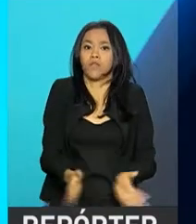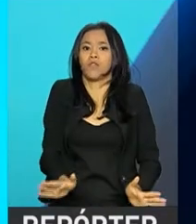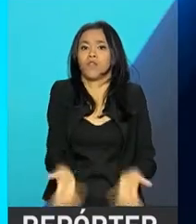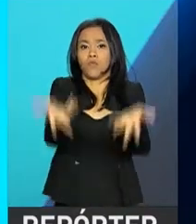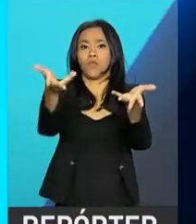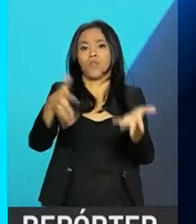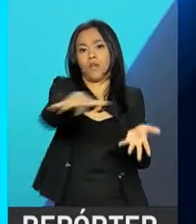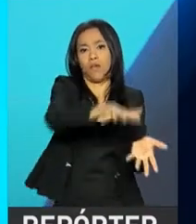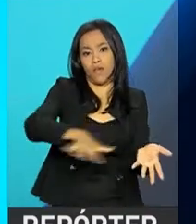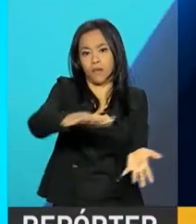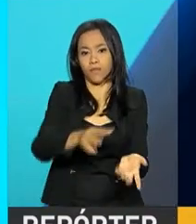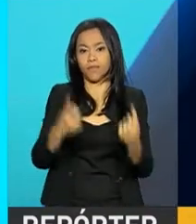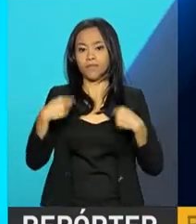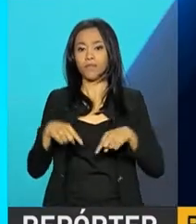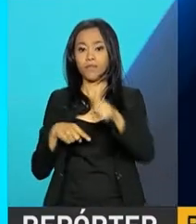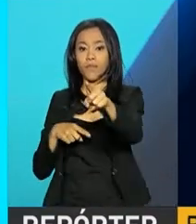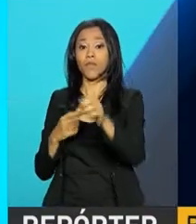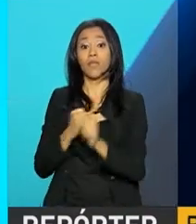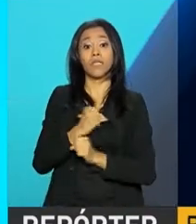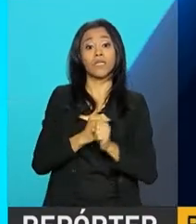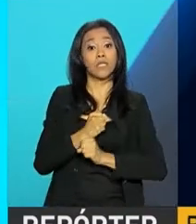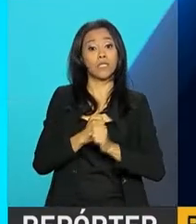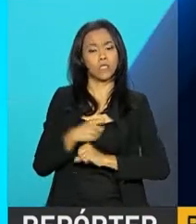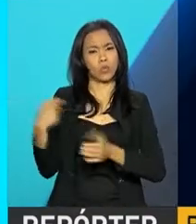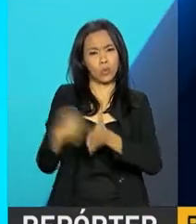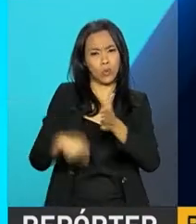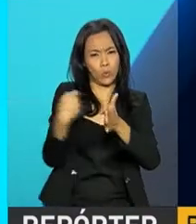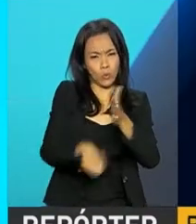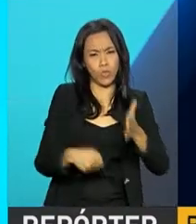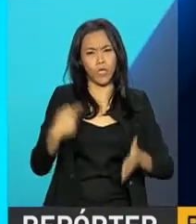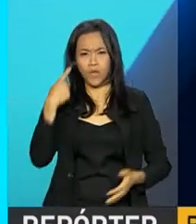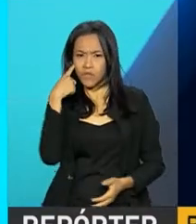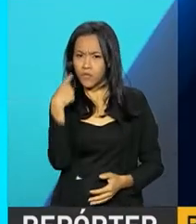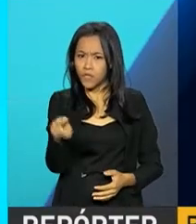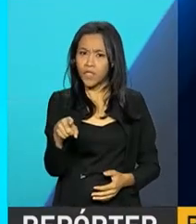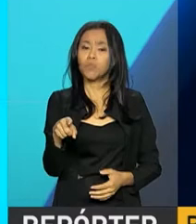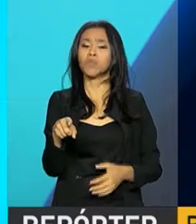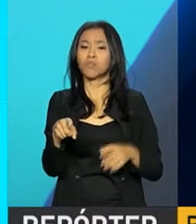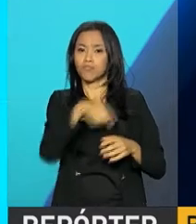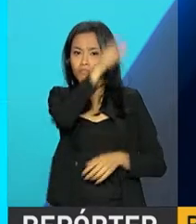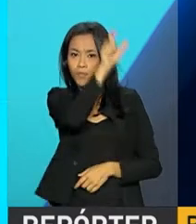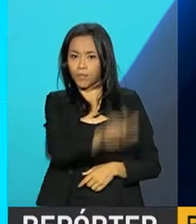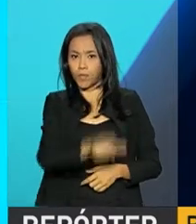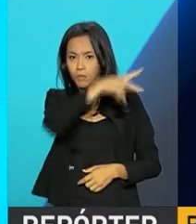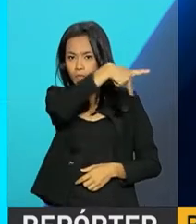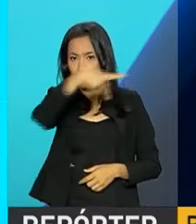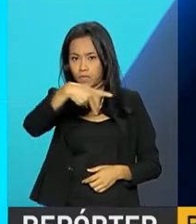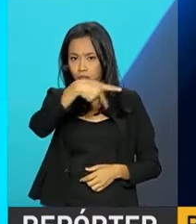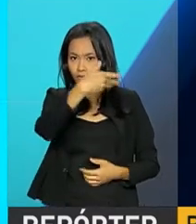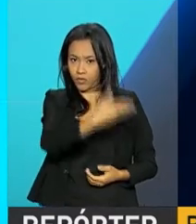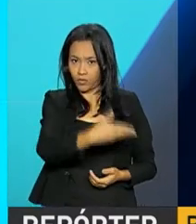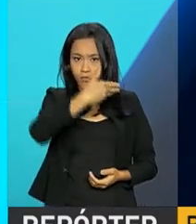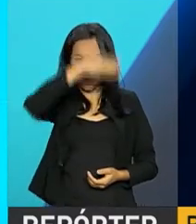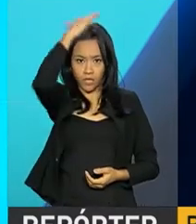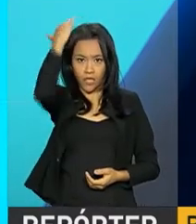Depois de muitos anos de luta, vimos ser sancionada por Vossa Excelência, a legislação